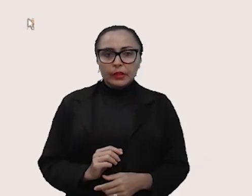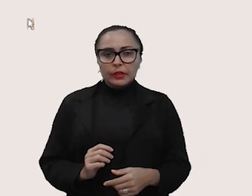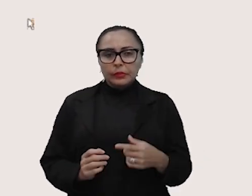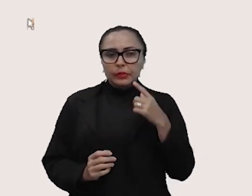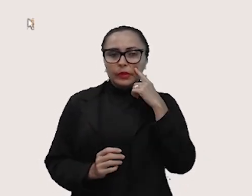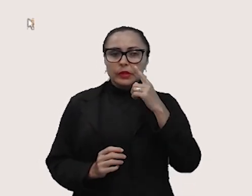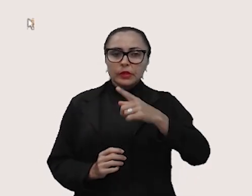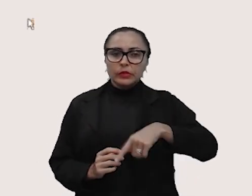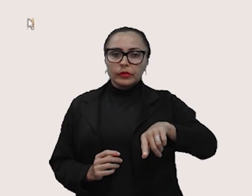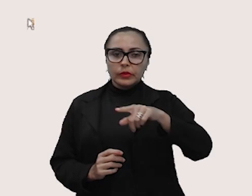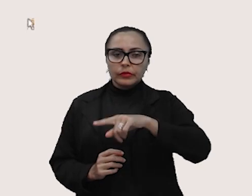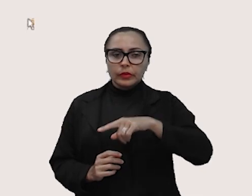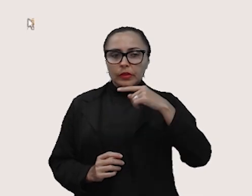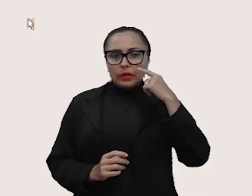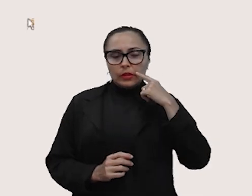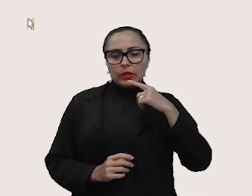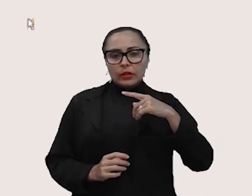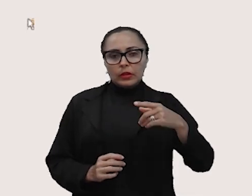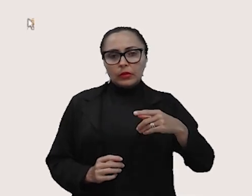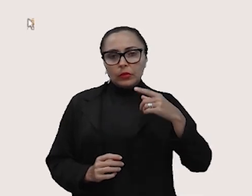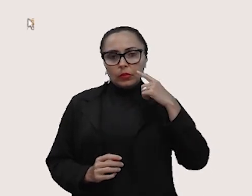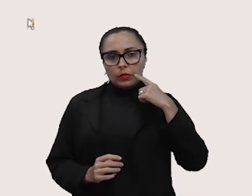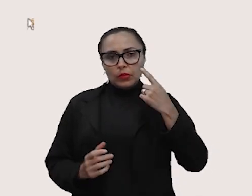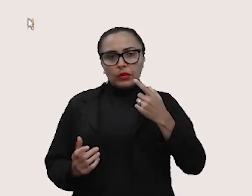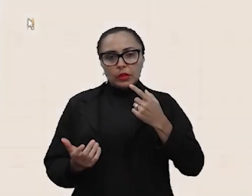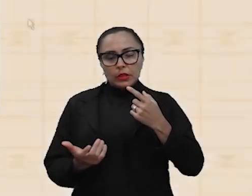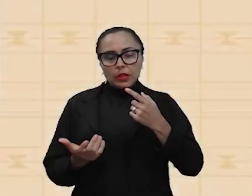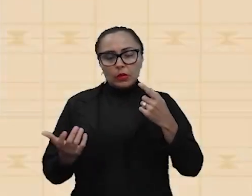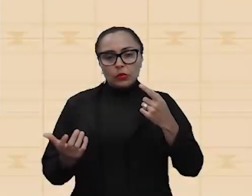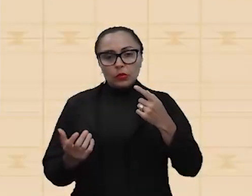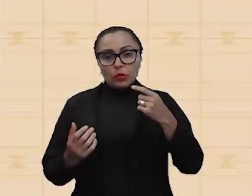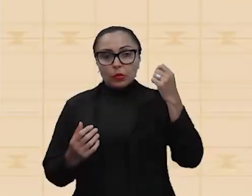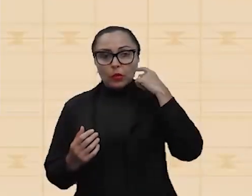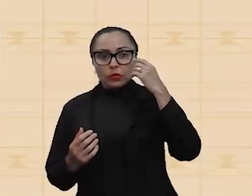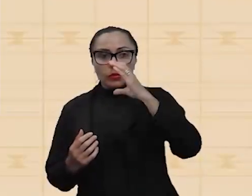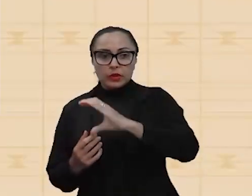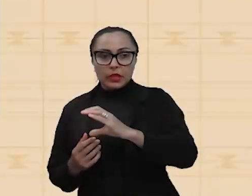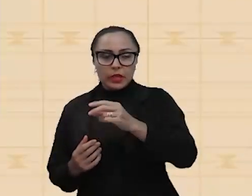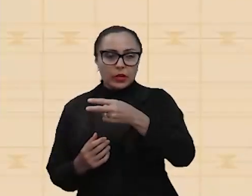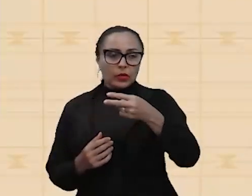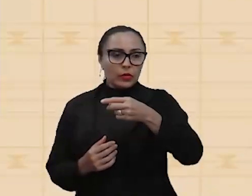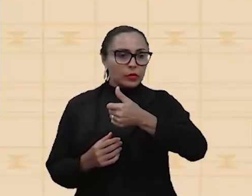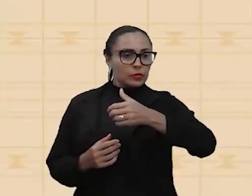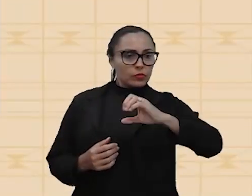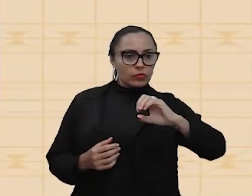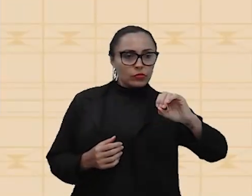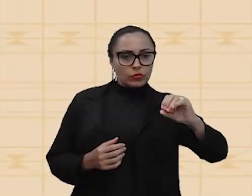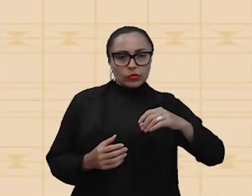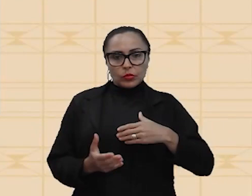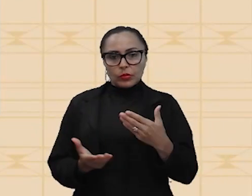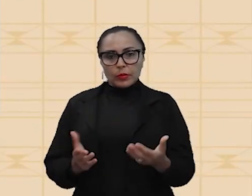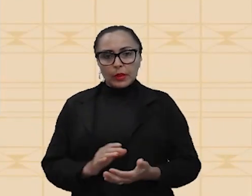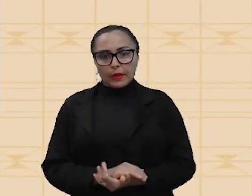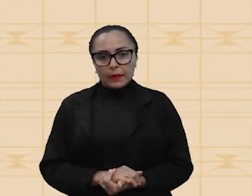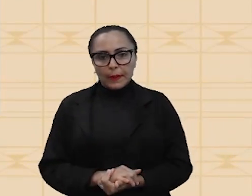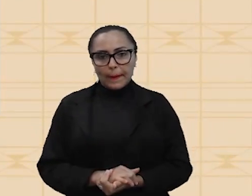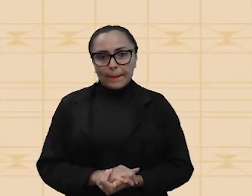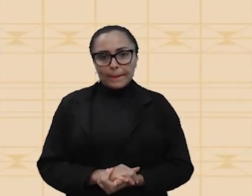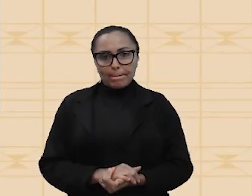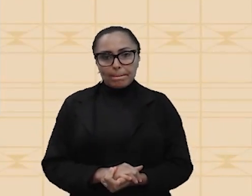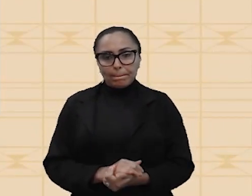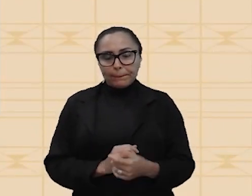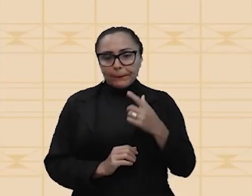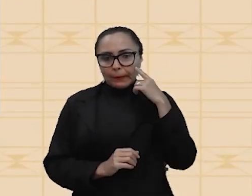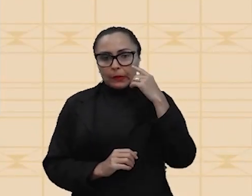aterrado, ou seja, o potencial do ponto C vale 0. E ele quer saber qual é o potencial da letra A e o potencial